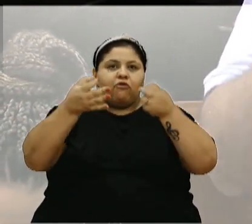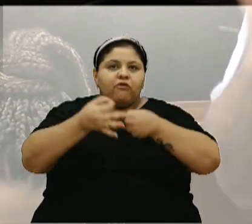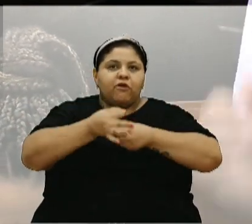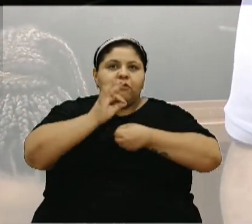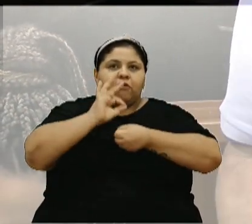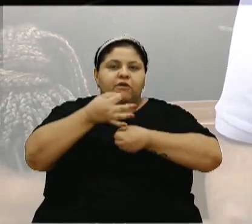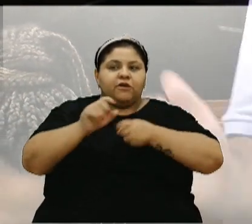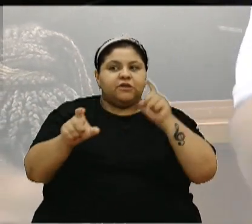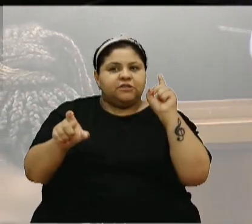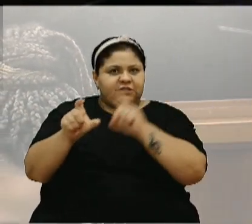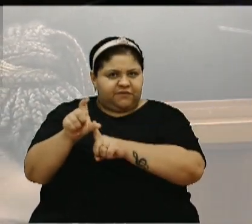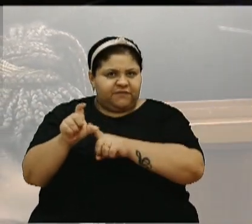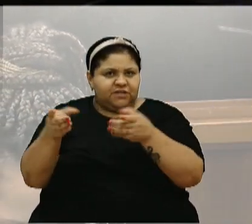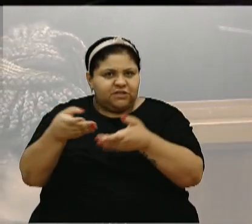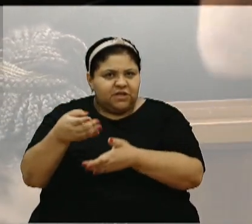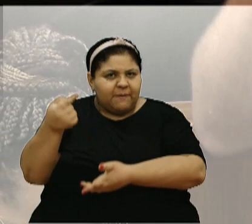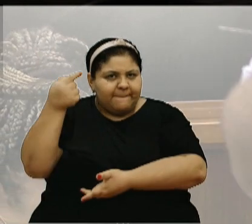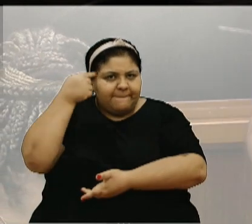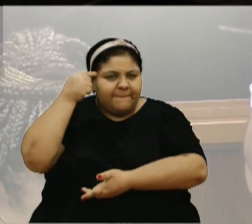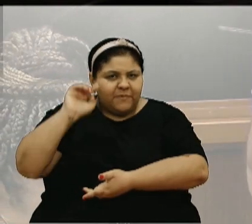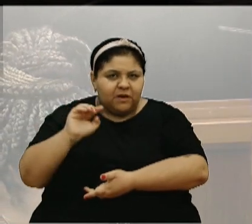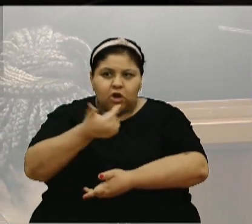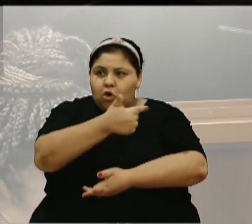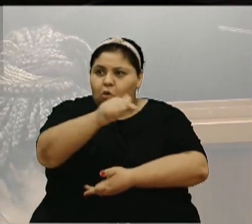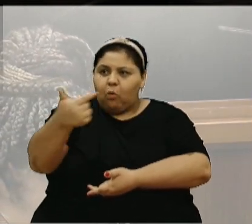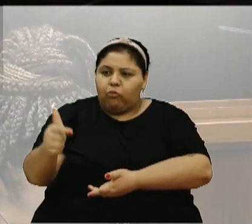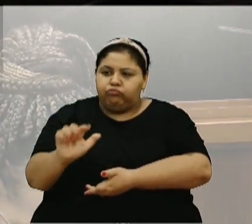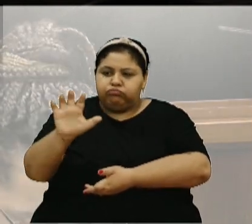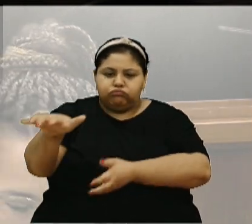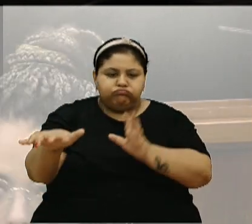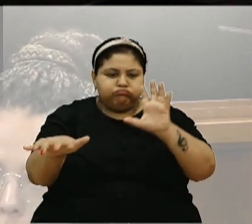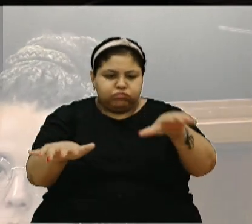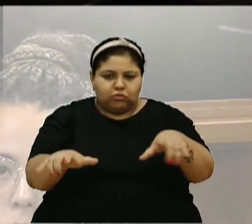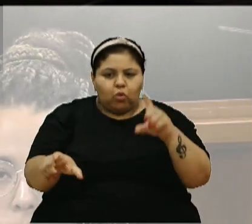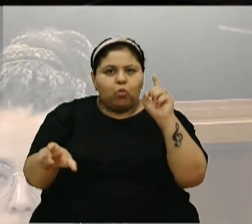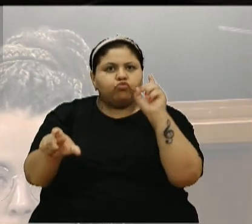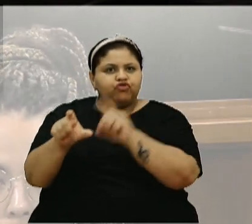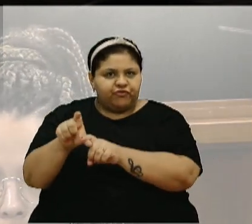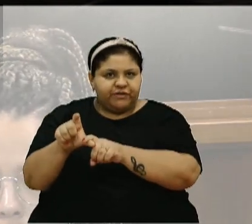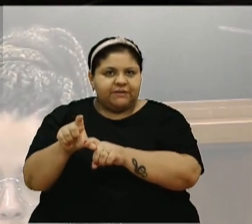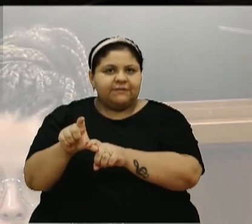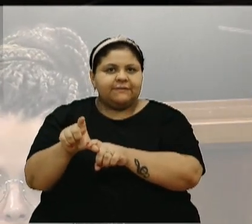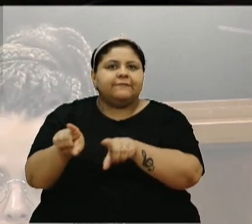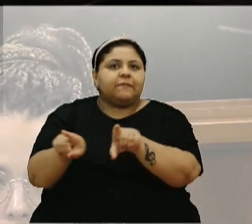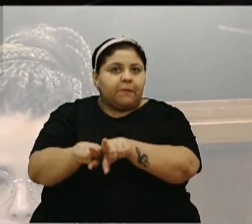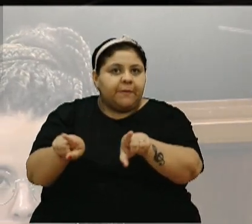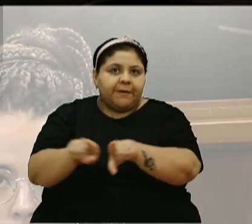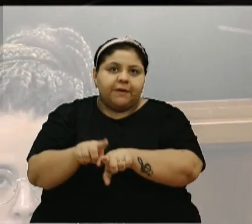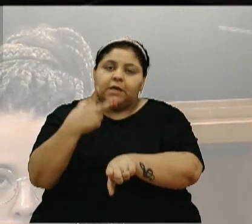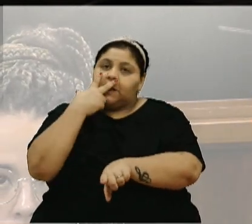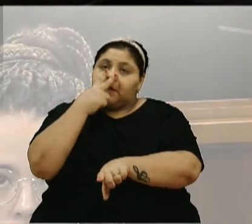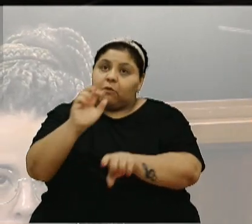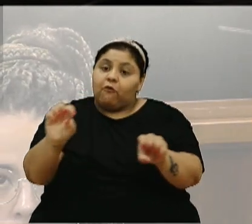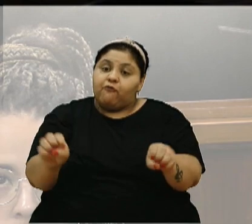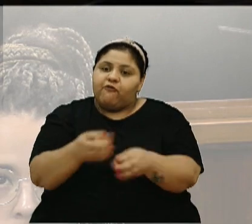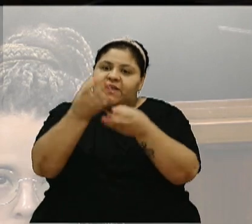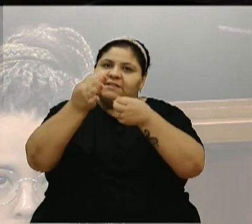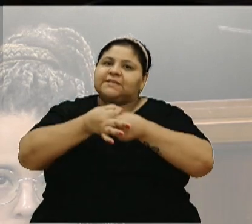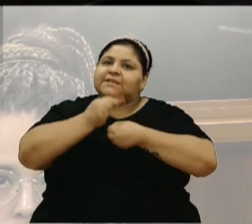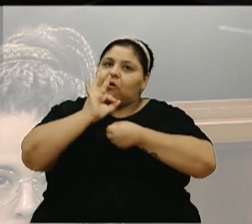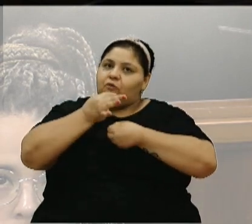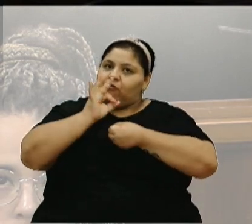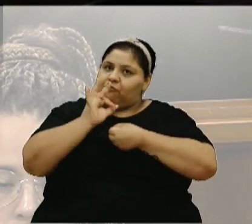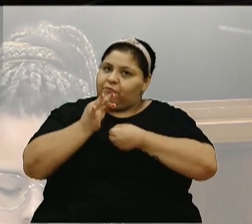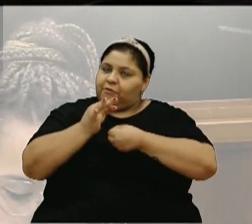endividado, já pensou deixar outros setores endividados também? Peço a palavra.